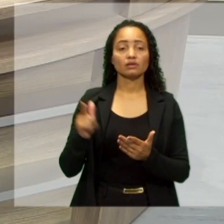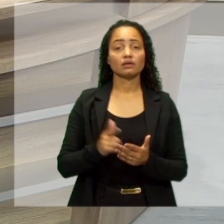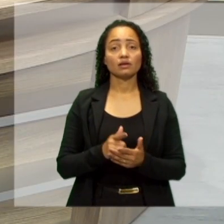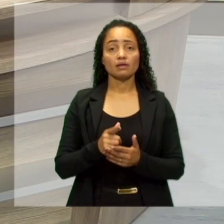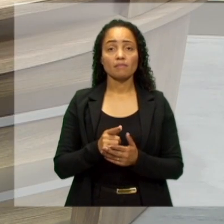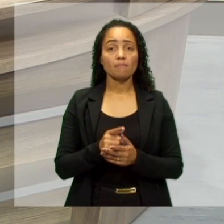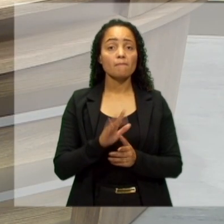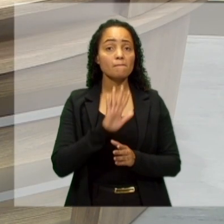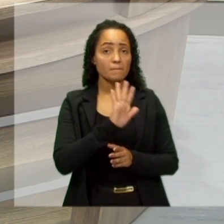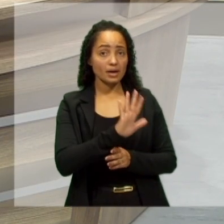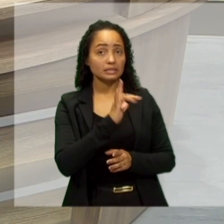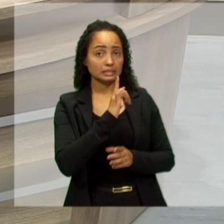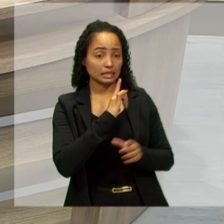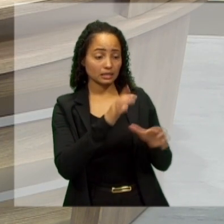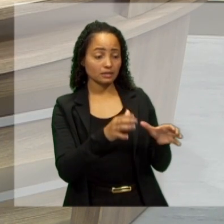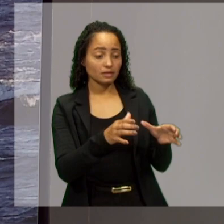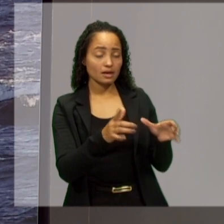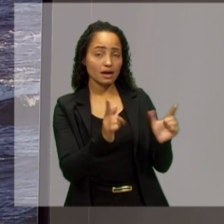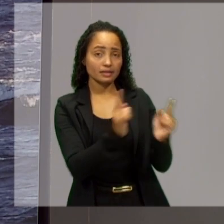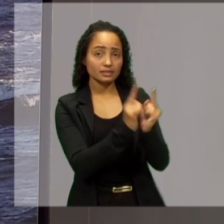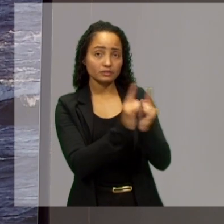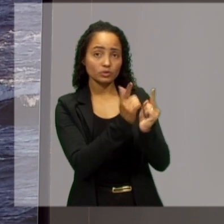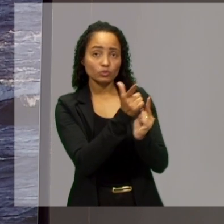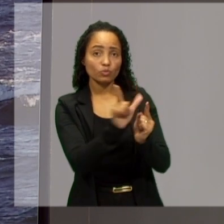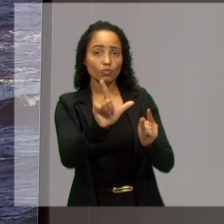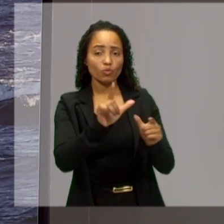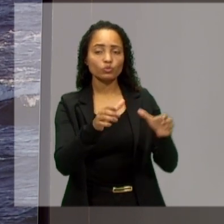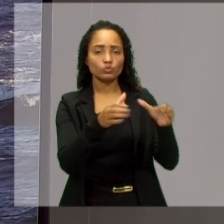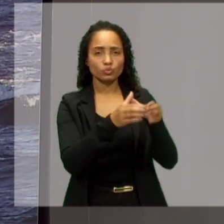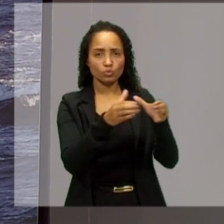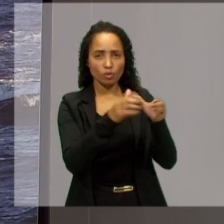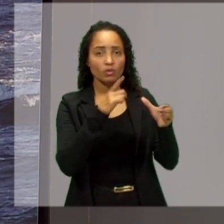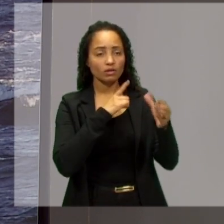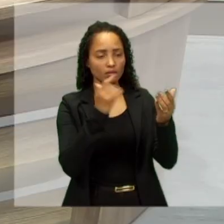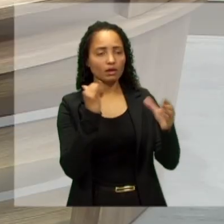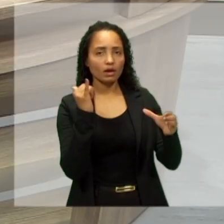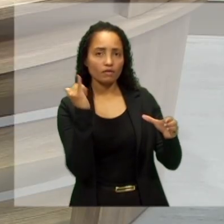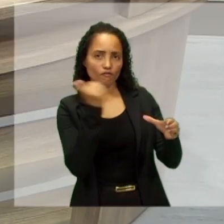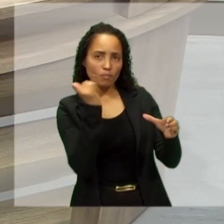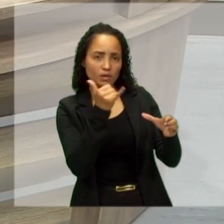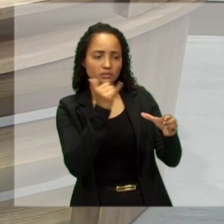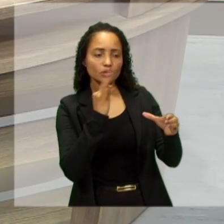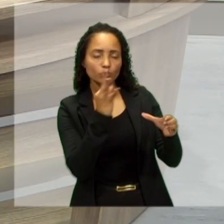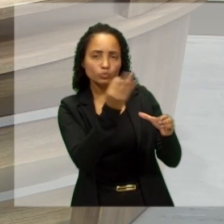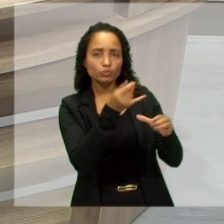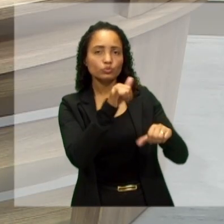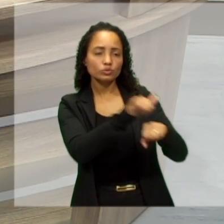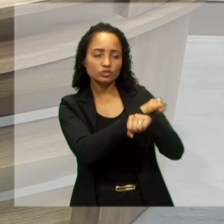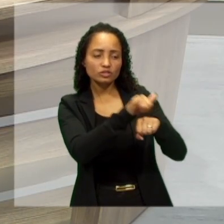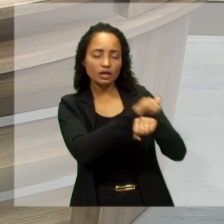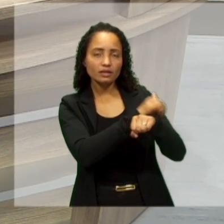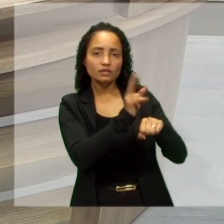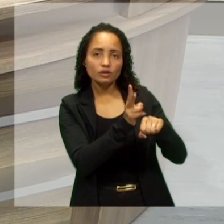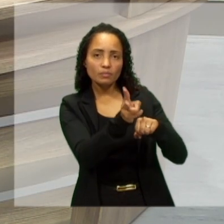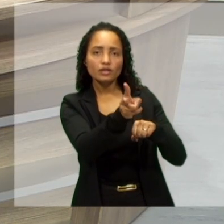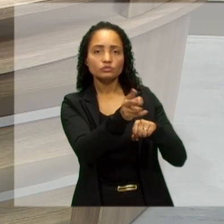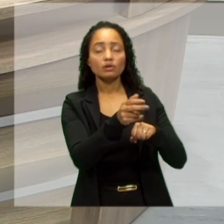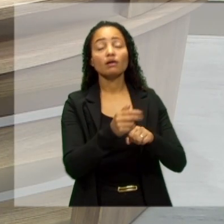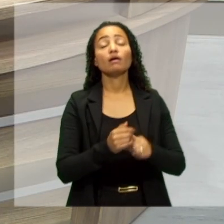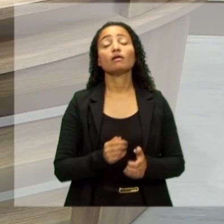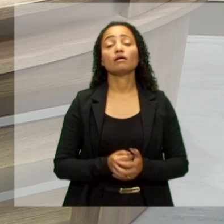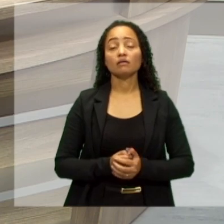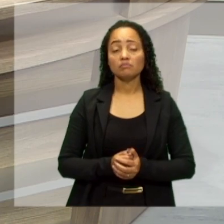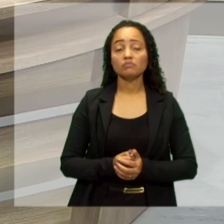atendido por outra equipe que já tem as mesmas informações e vai utilizar a estratégia já traçada no início. Exatamente, é isso